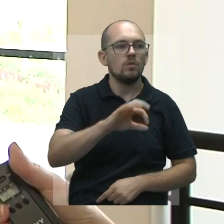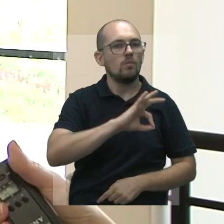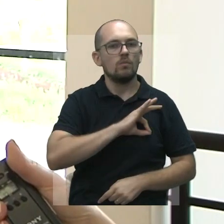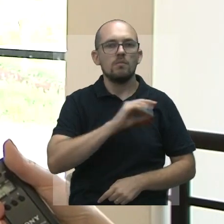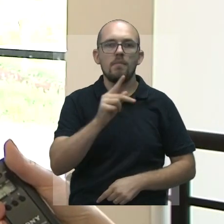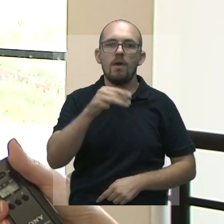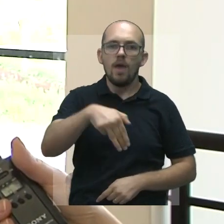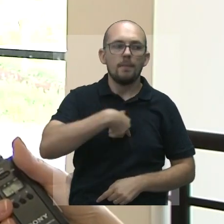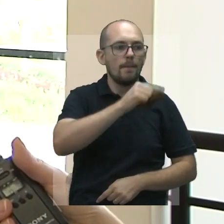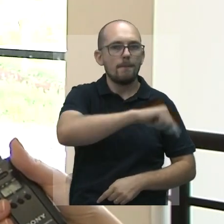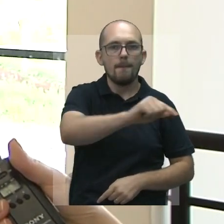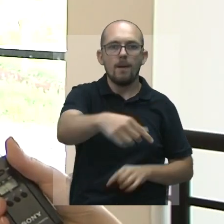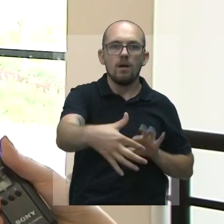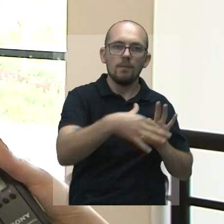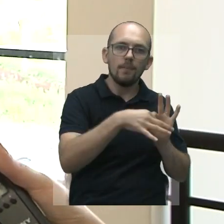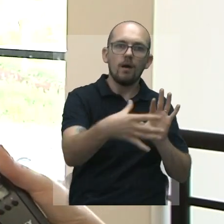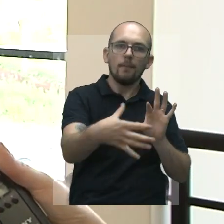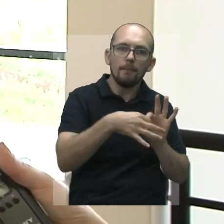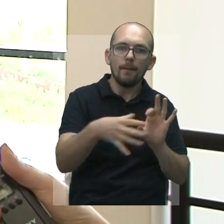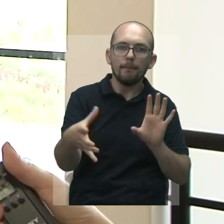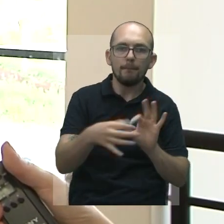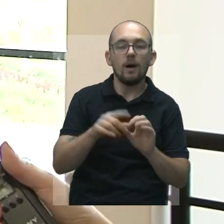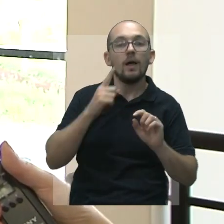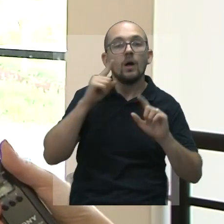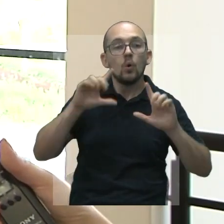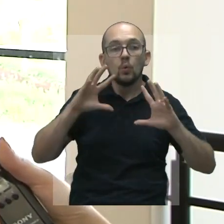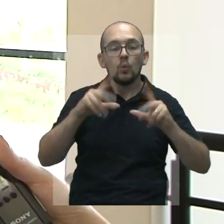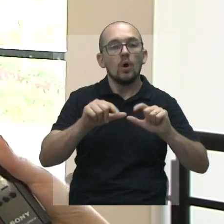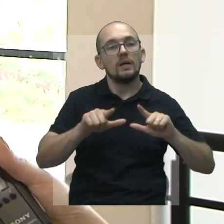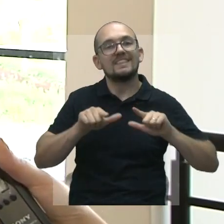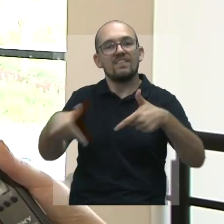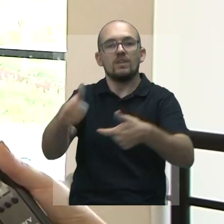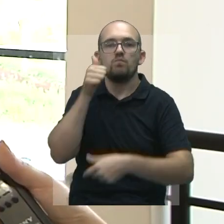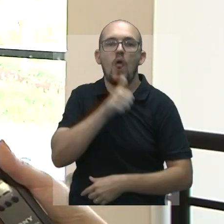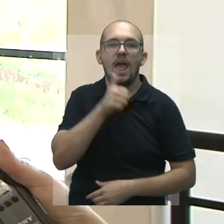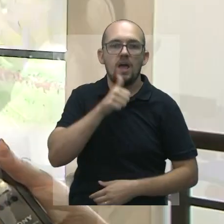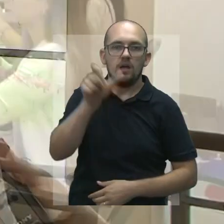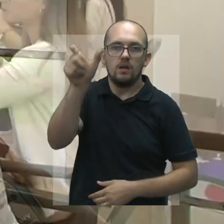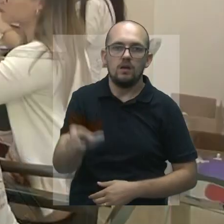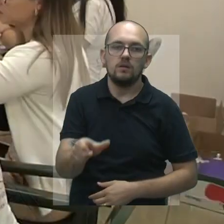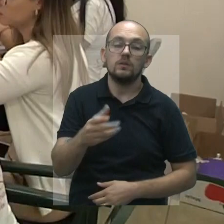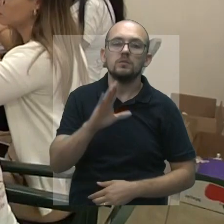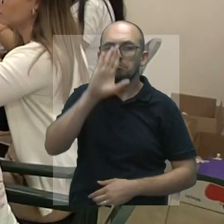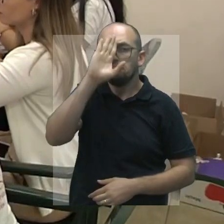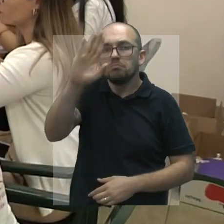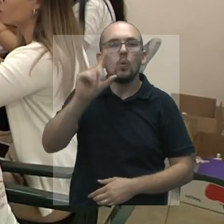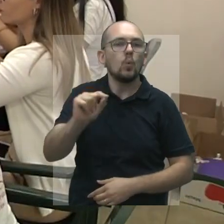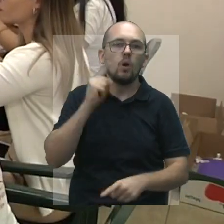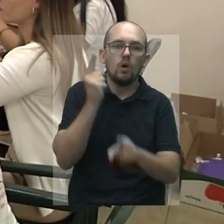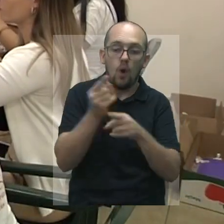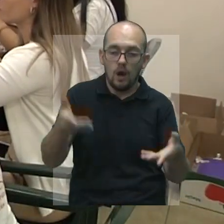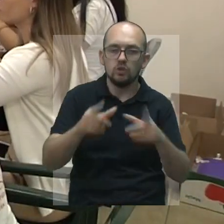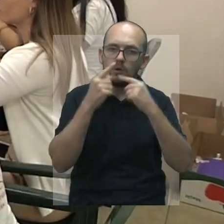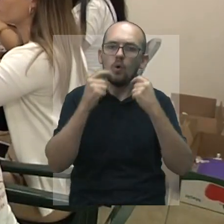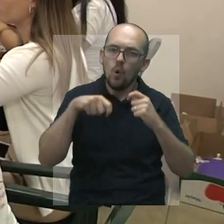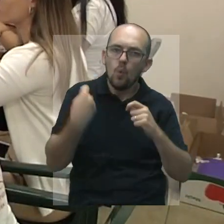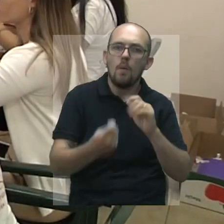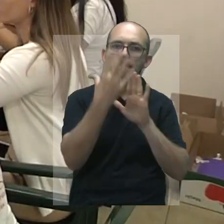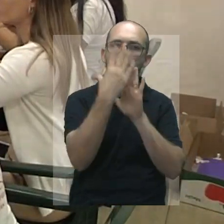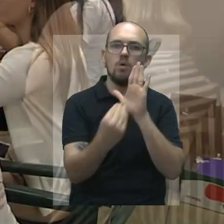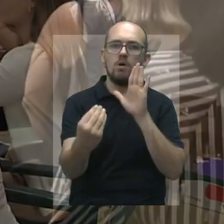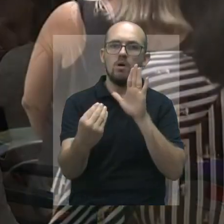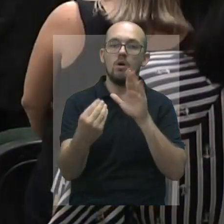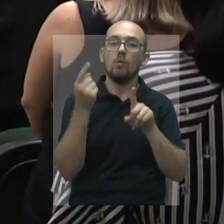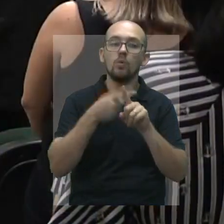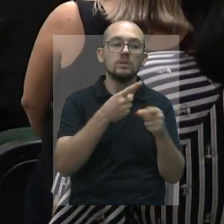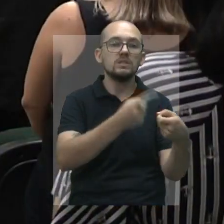tudo isso resguardando e defendendo o direito das mulheres. E nesse primeiro encontro, Jaú realmente dá um exemplo, passando